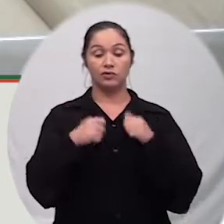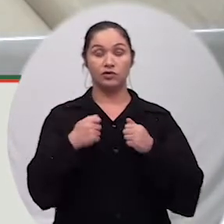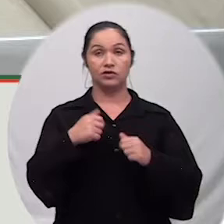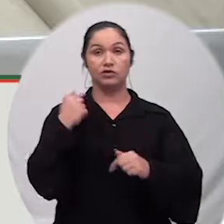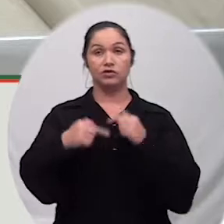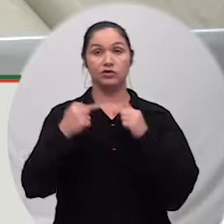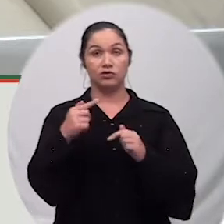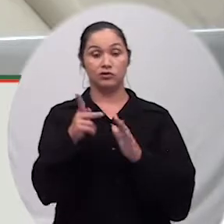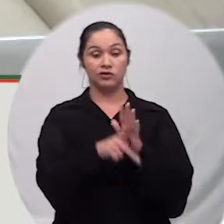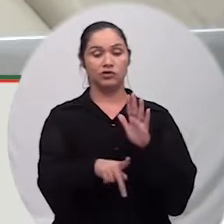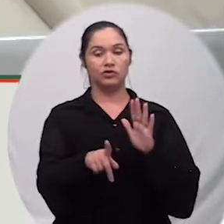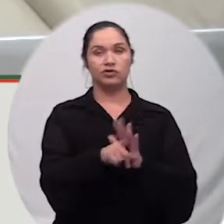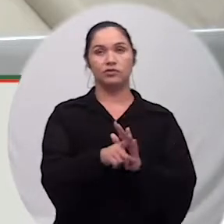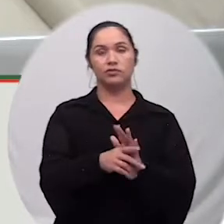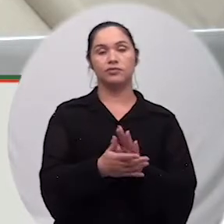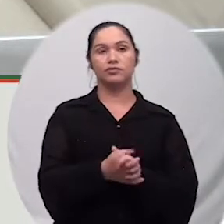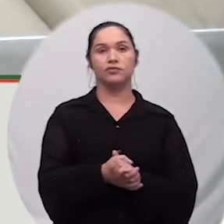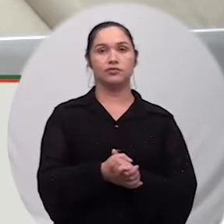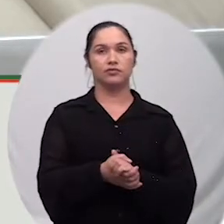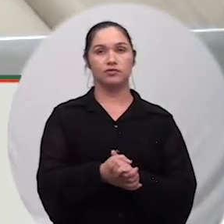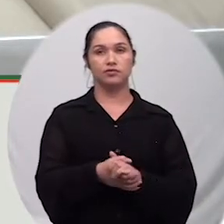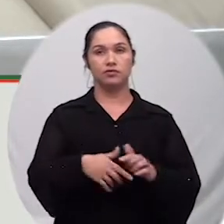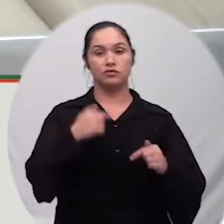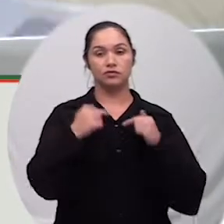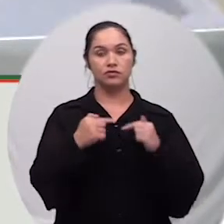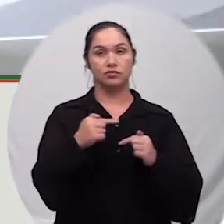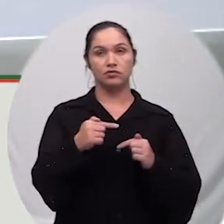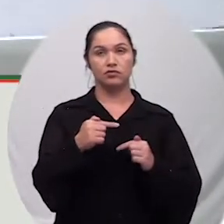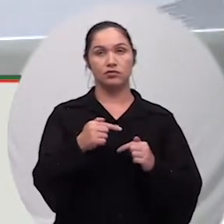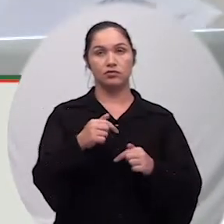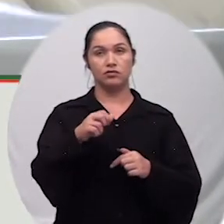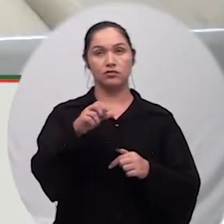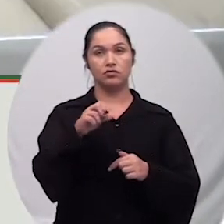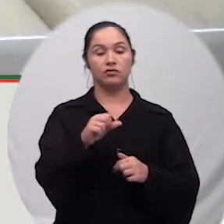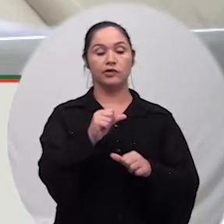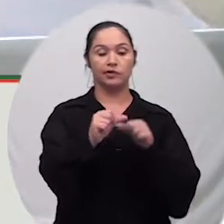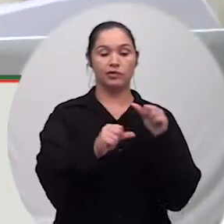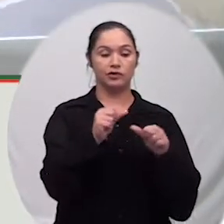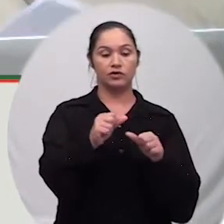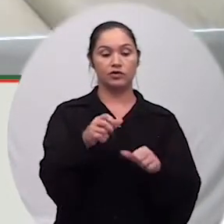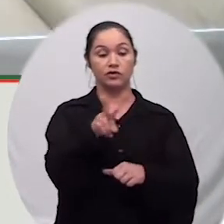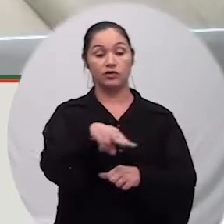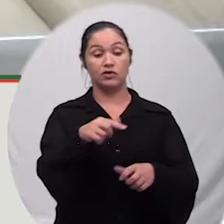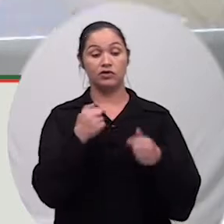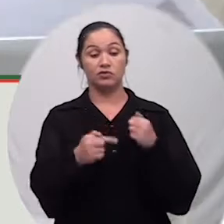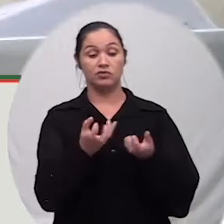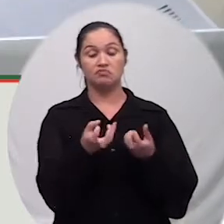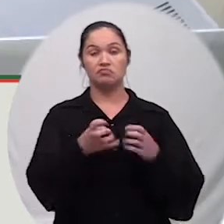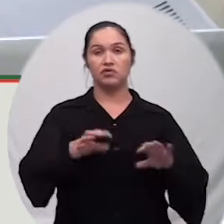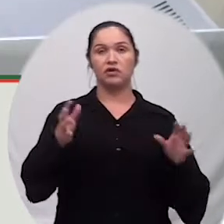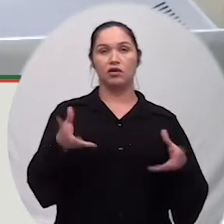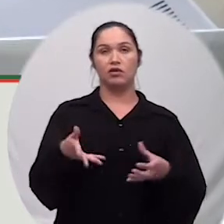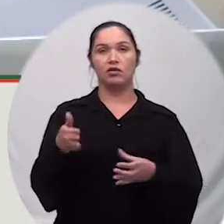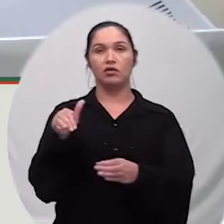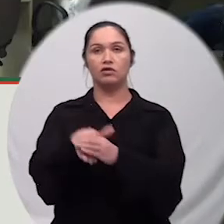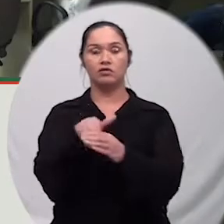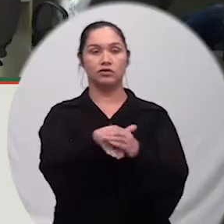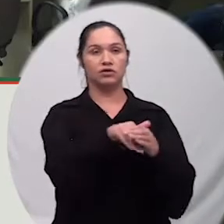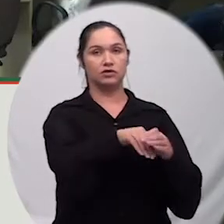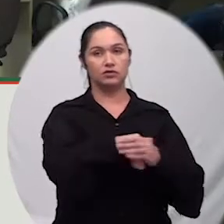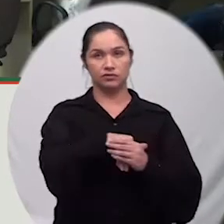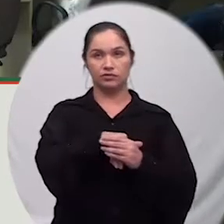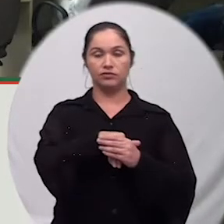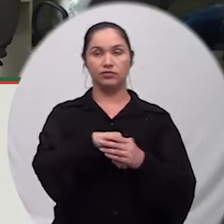lei. Está em discussão o substitutivo. Não havendo quem queira discutir o substitutivo, está em